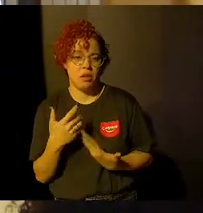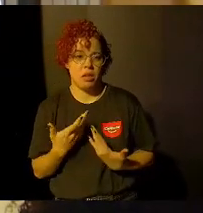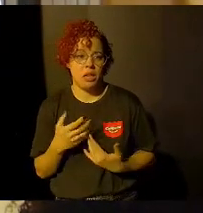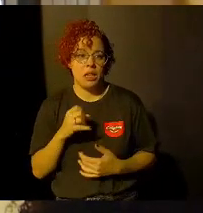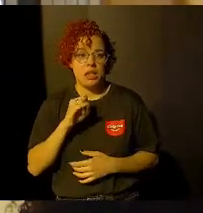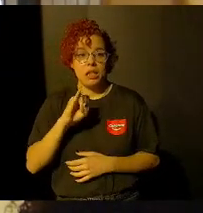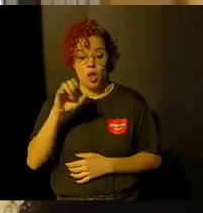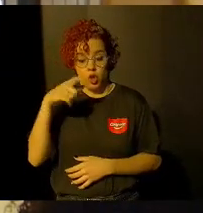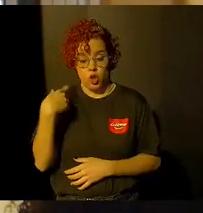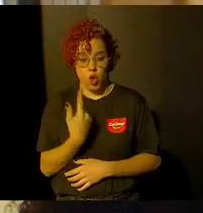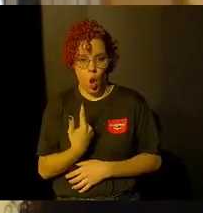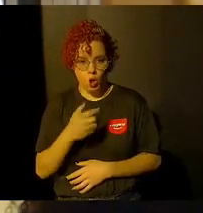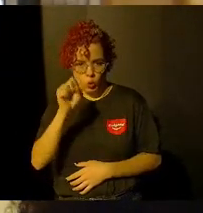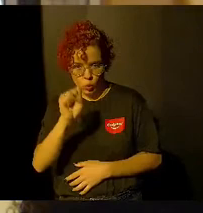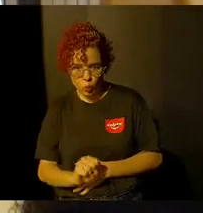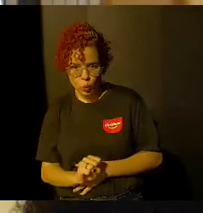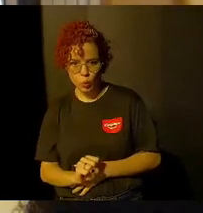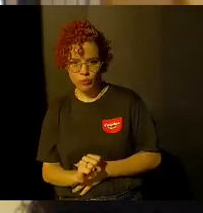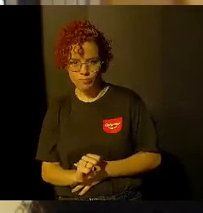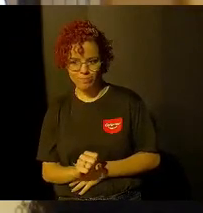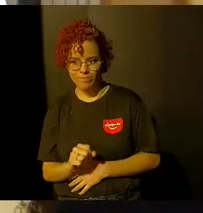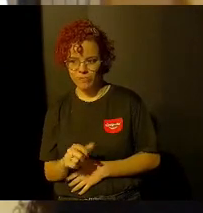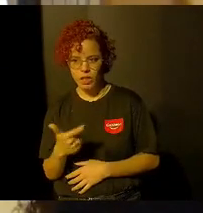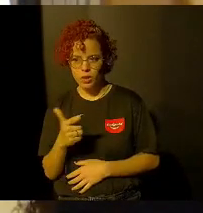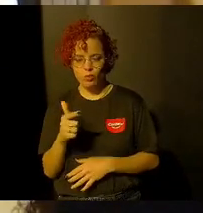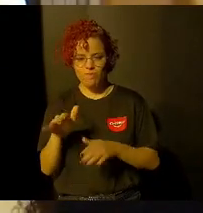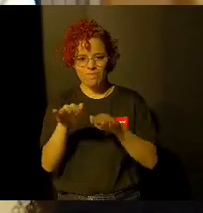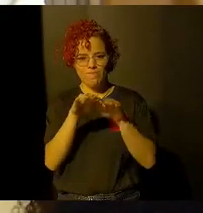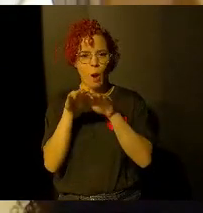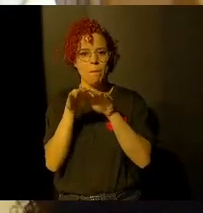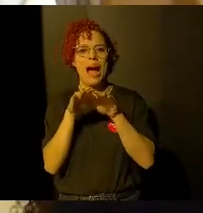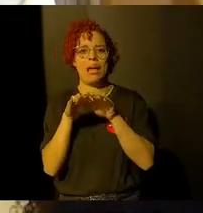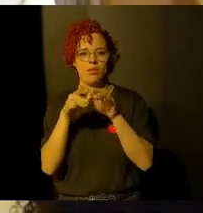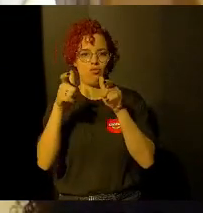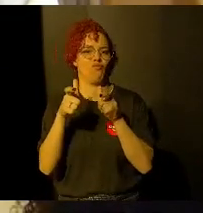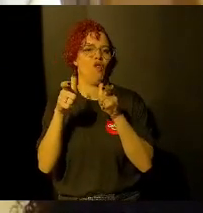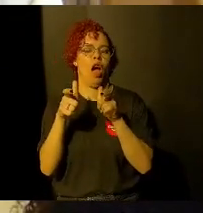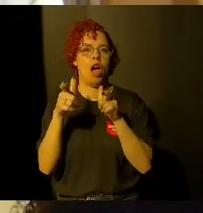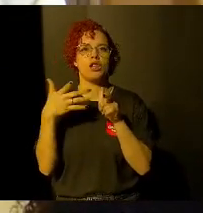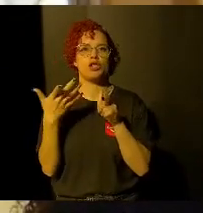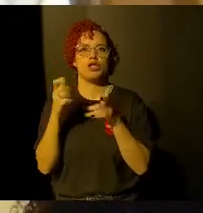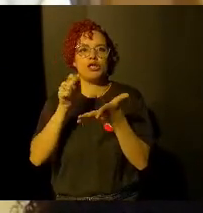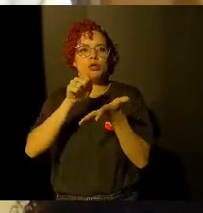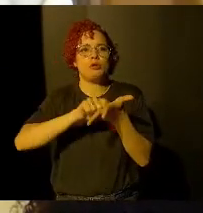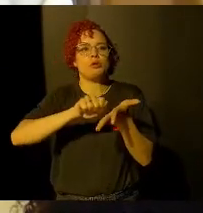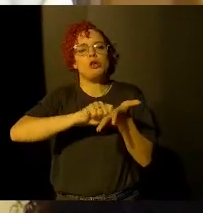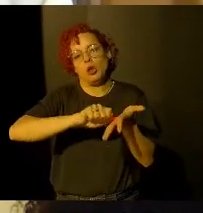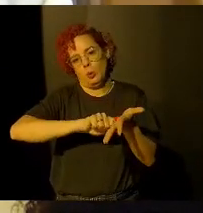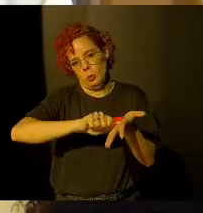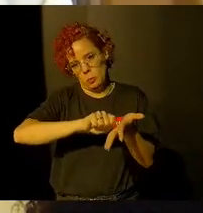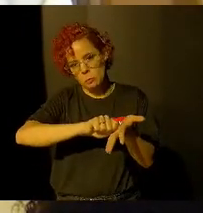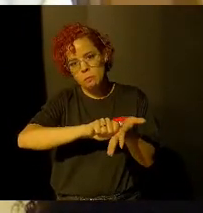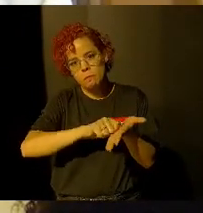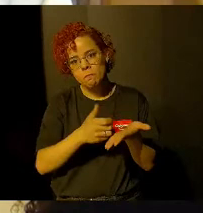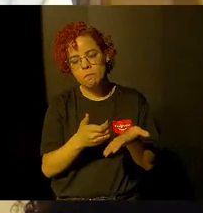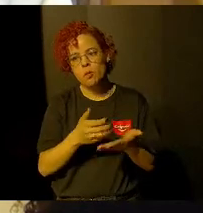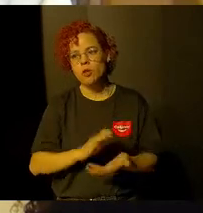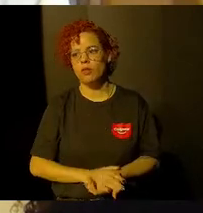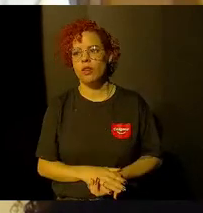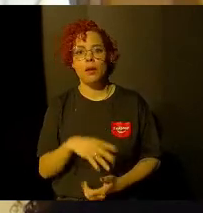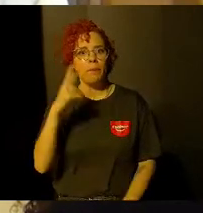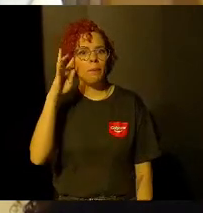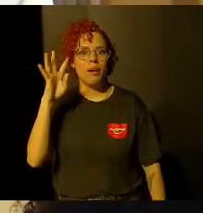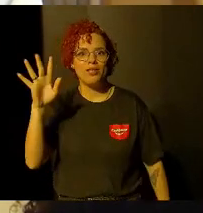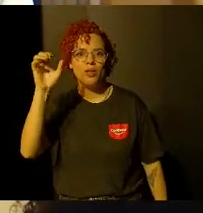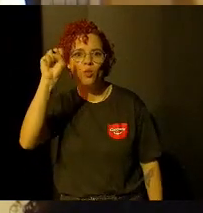gente que tá no sul do mundo já não tá nesse lugar é de escritor imagina no sul